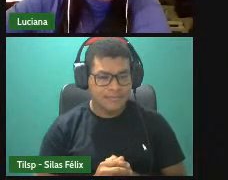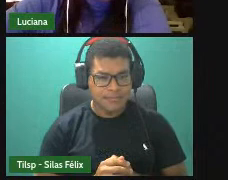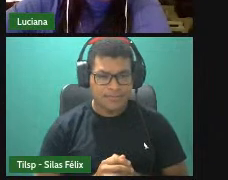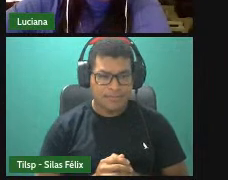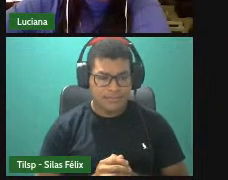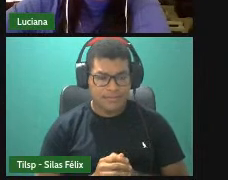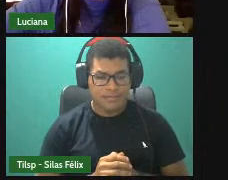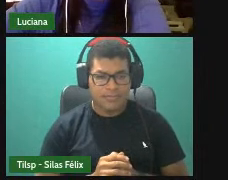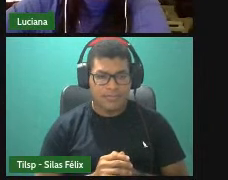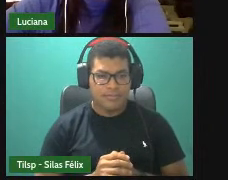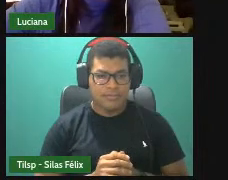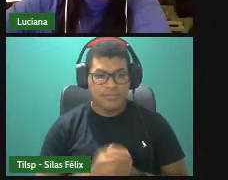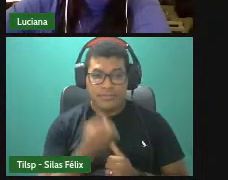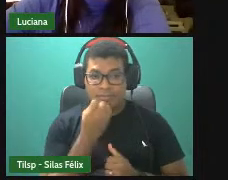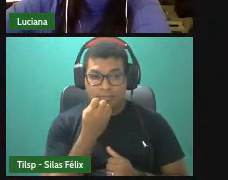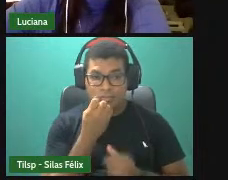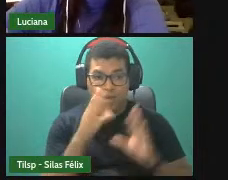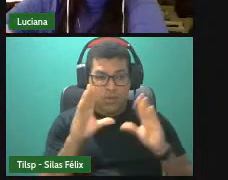Boa noite, doutor